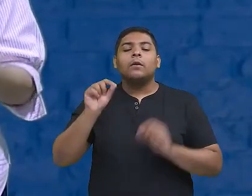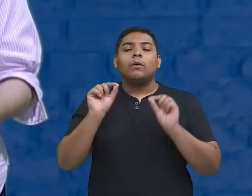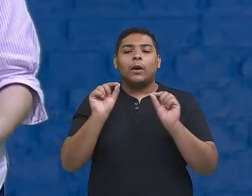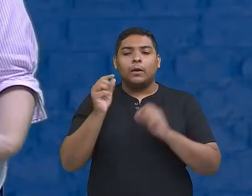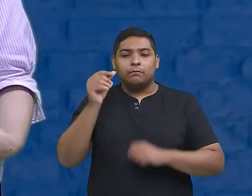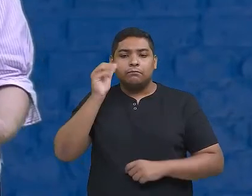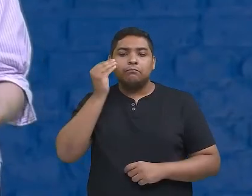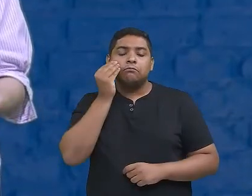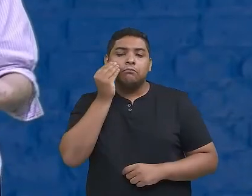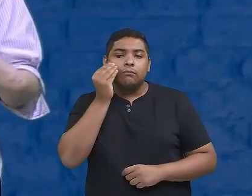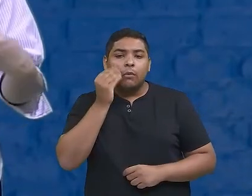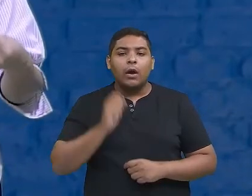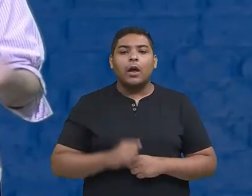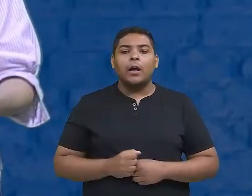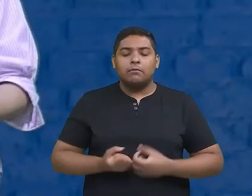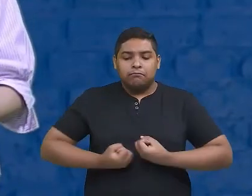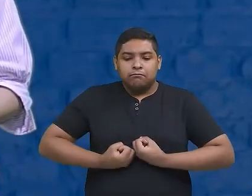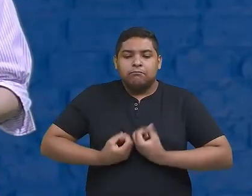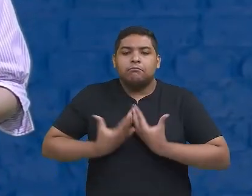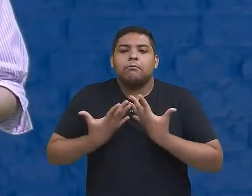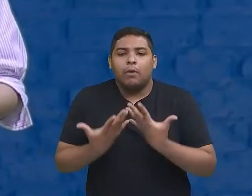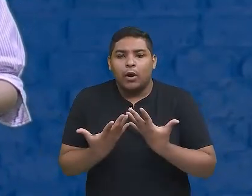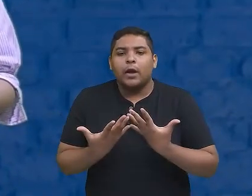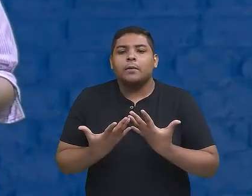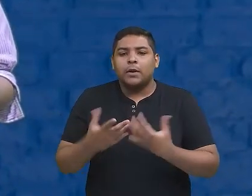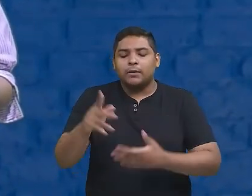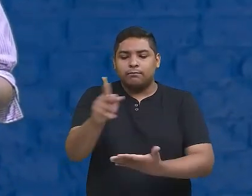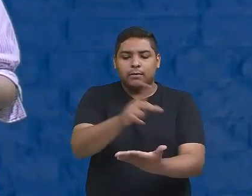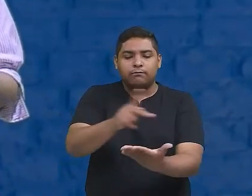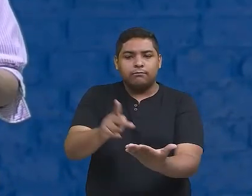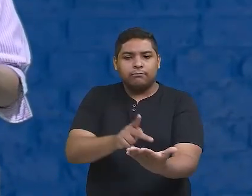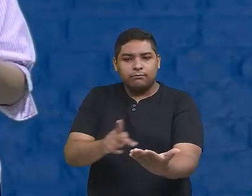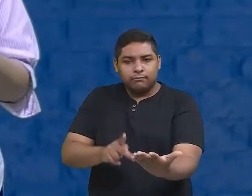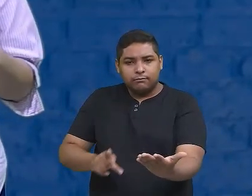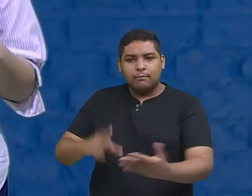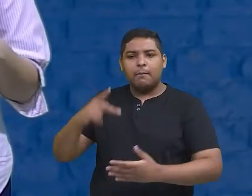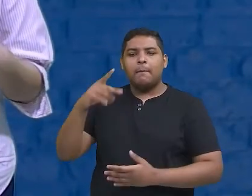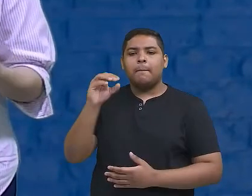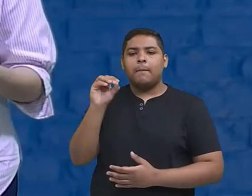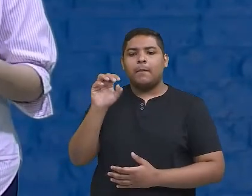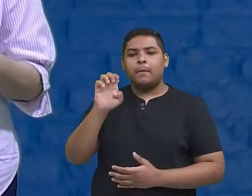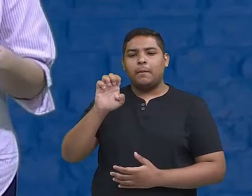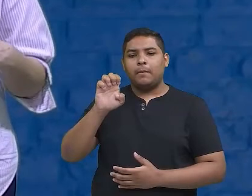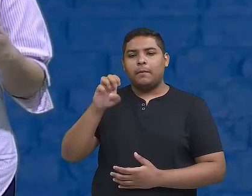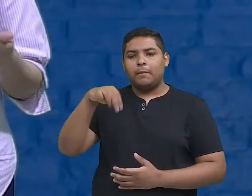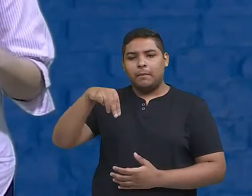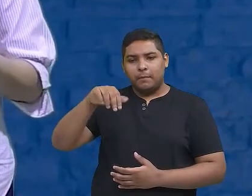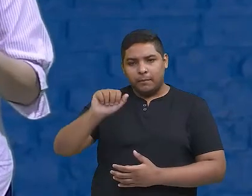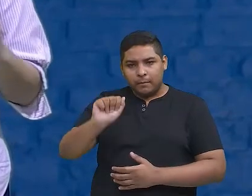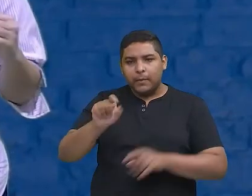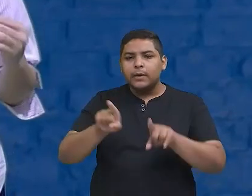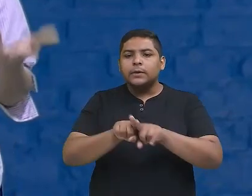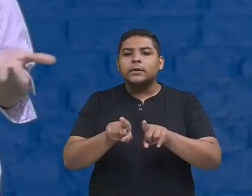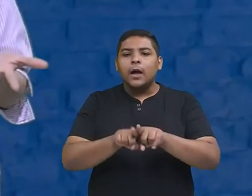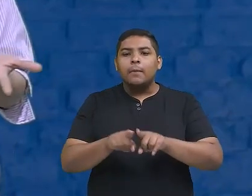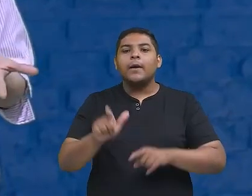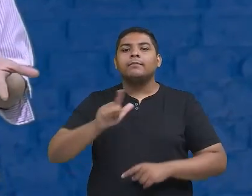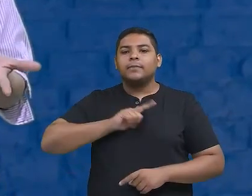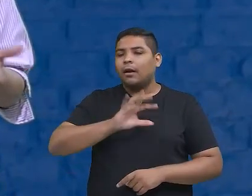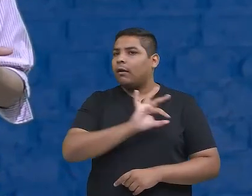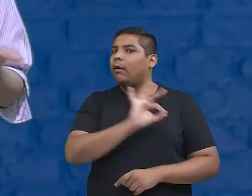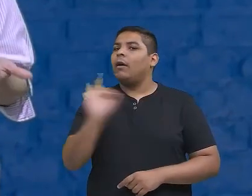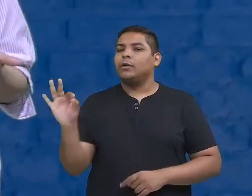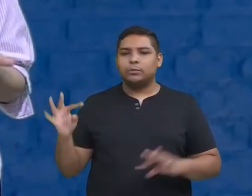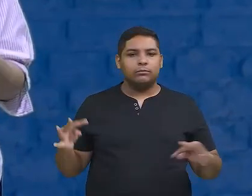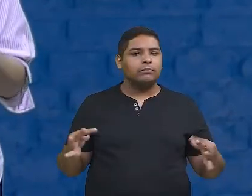um poema, de escrever uma história, até mesmo tem os alunos que são ótimos em